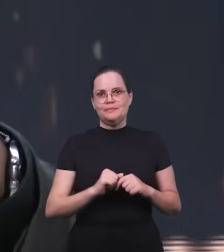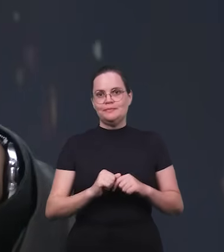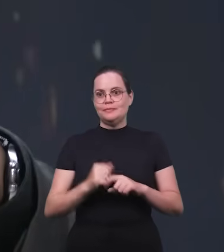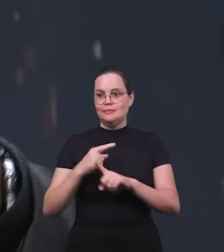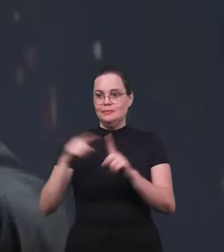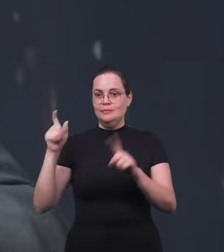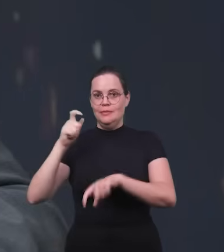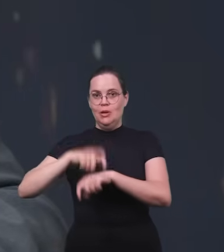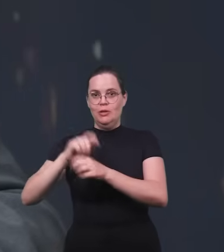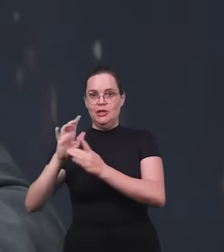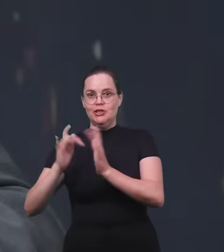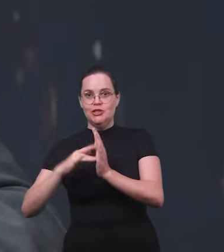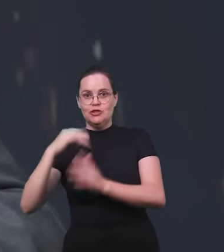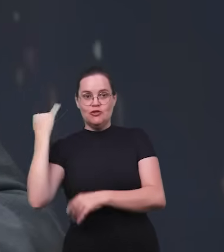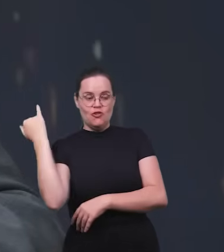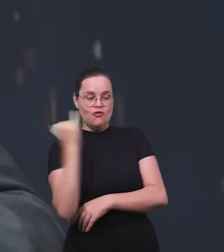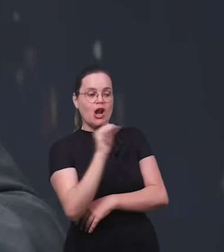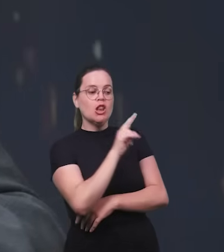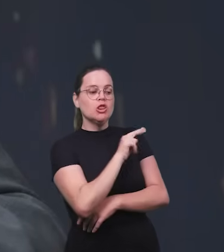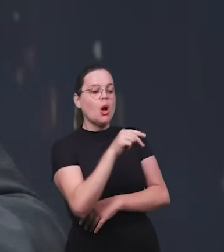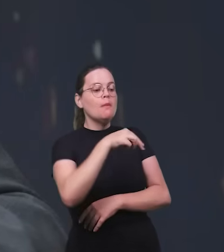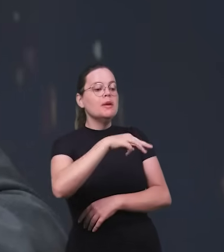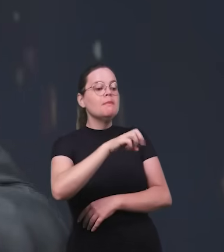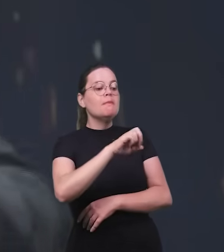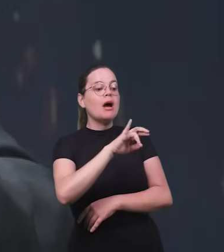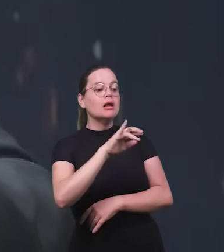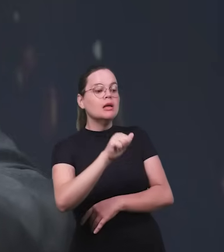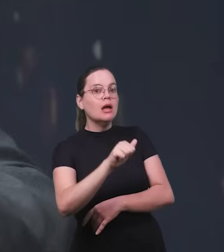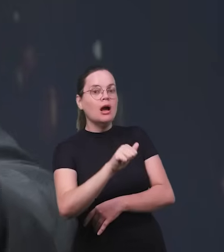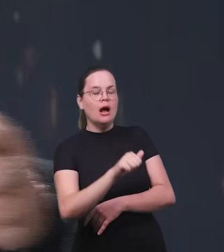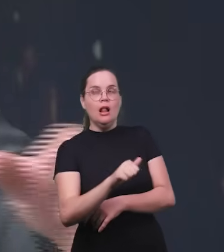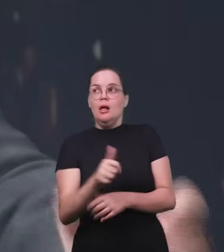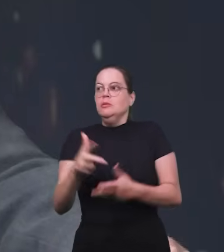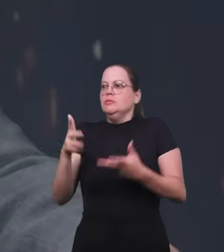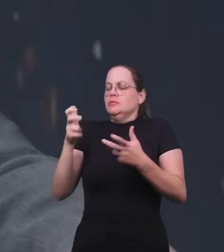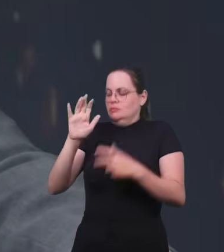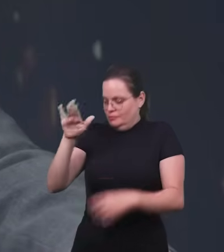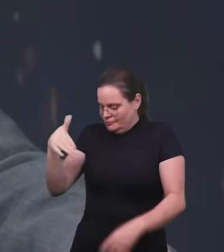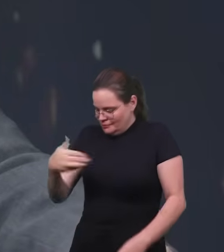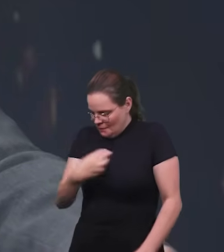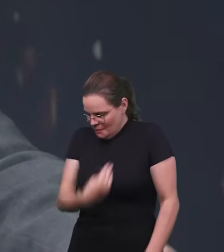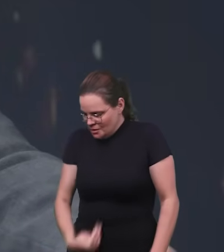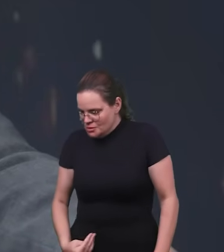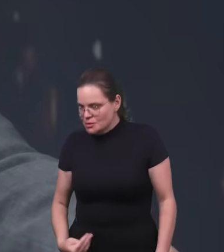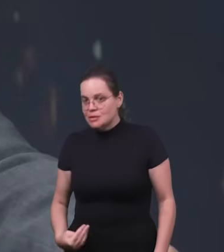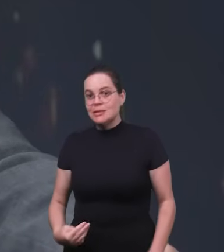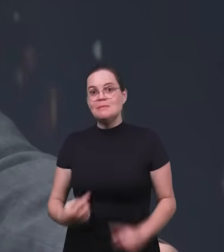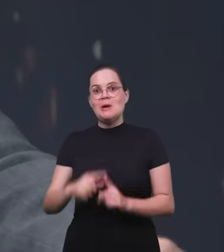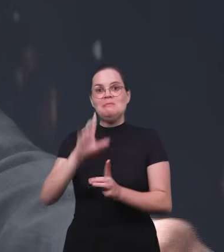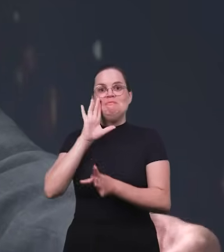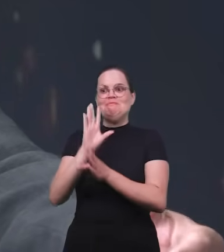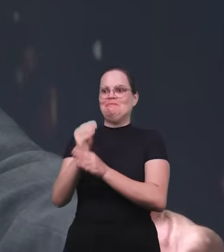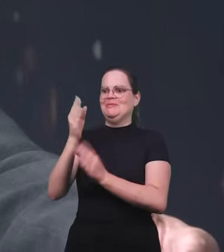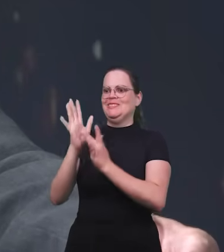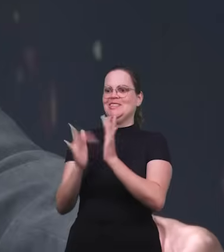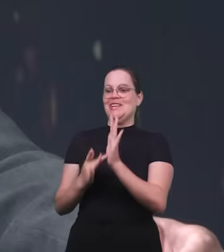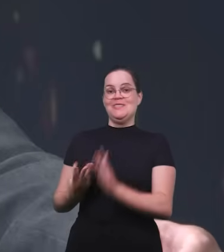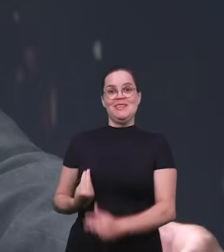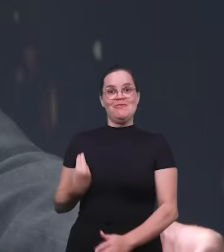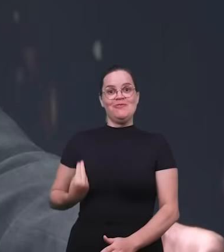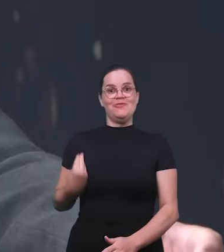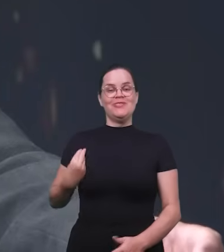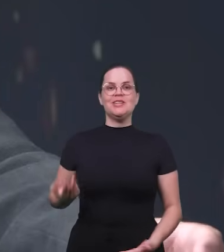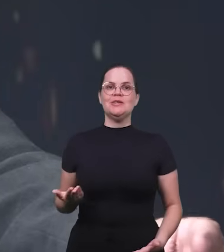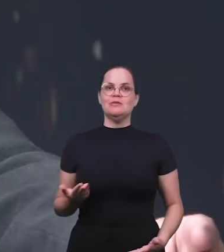no coração dela e ela muda a percepção. Agora é uma percepção de um Jesus que estava morto, agora é um Jesus que está ressurreto. E é